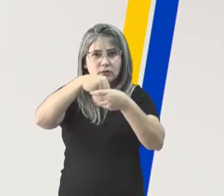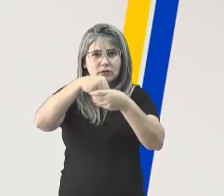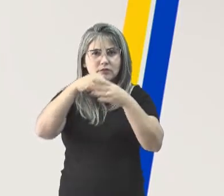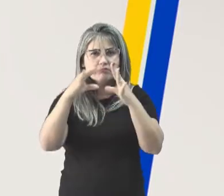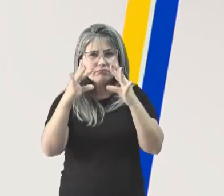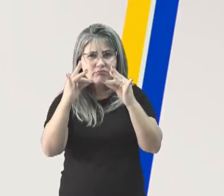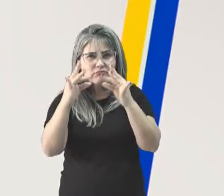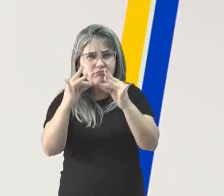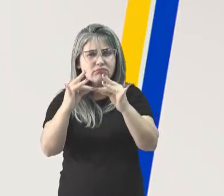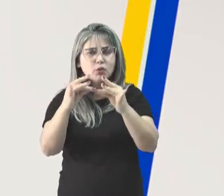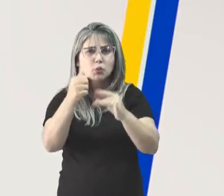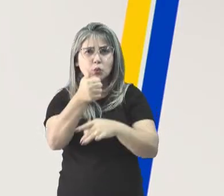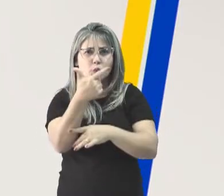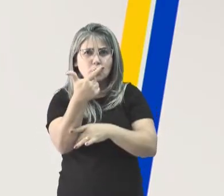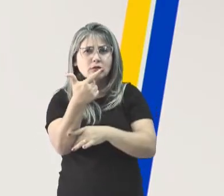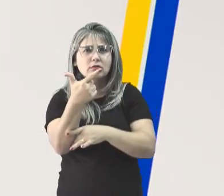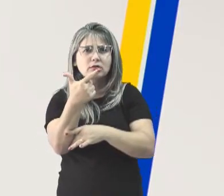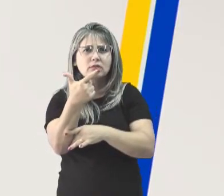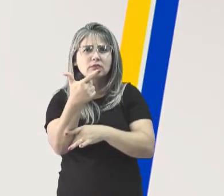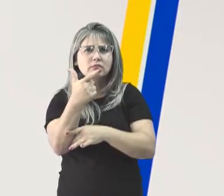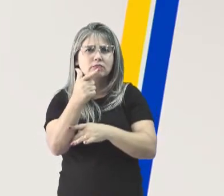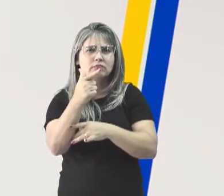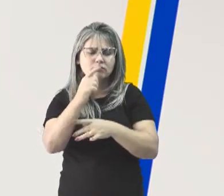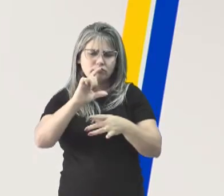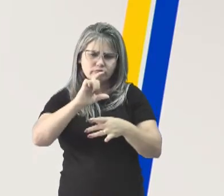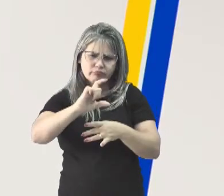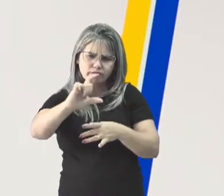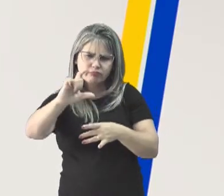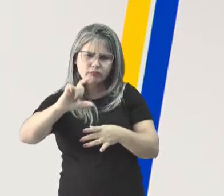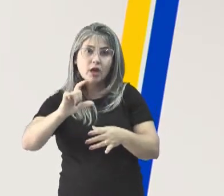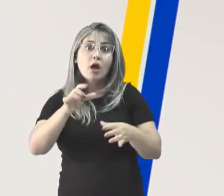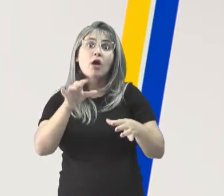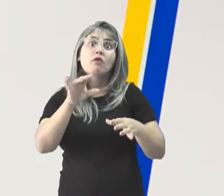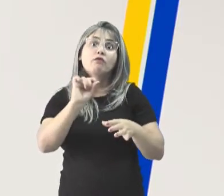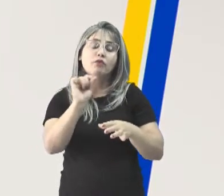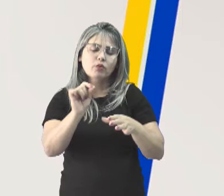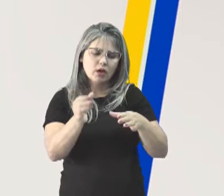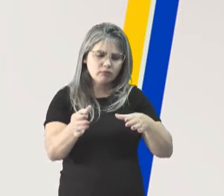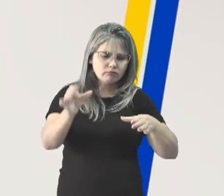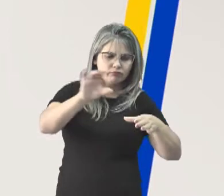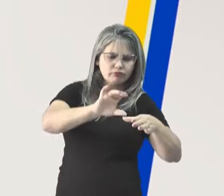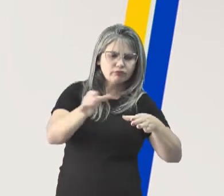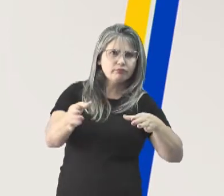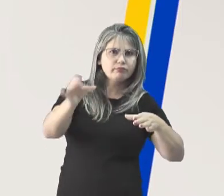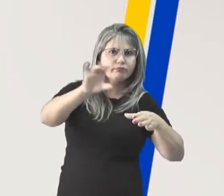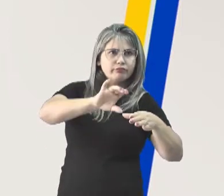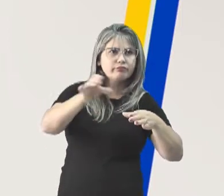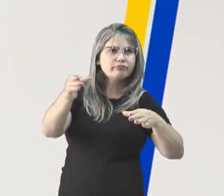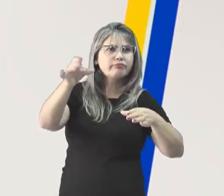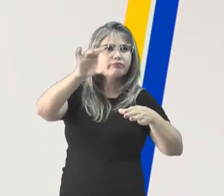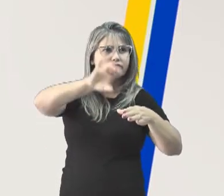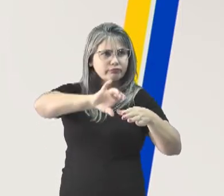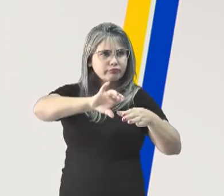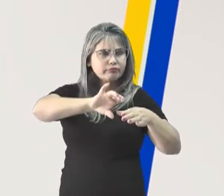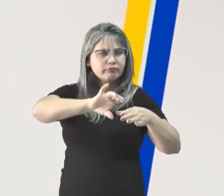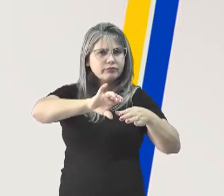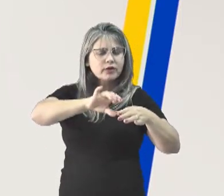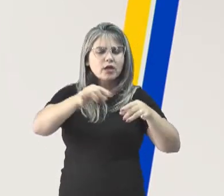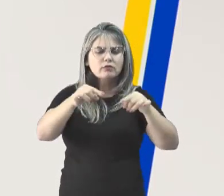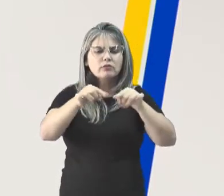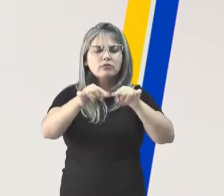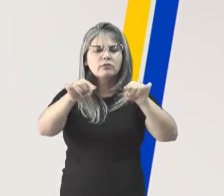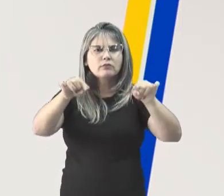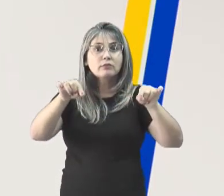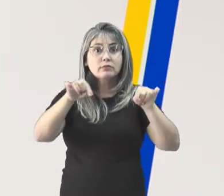frascos foi despejado em um recipiente em forma de paralelepípedo retângulo. Lembra